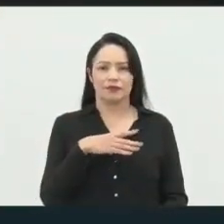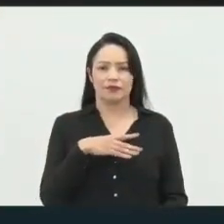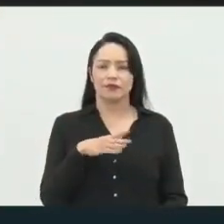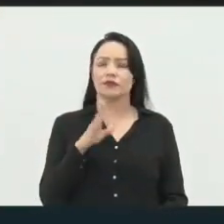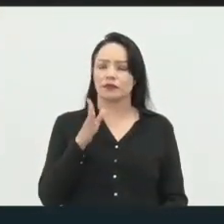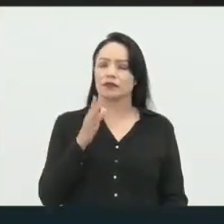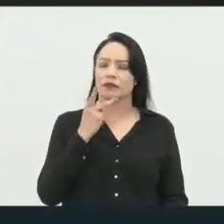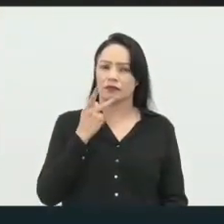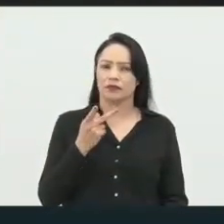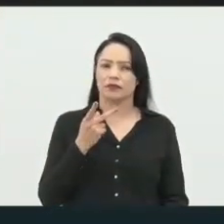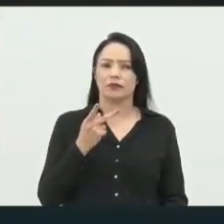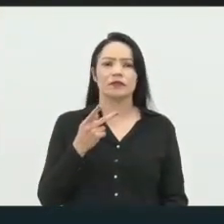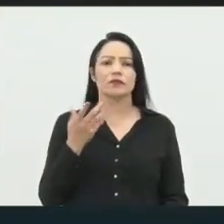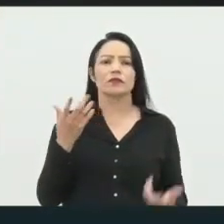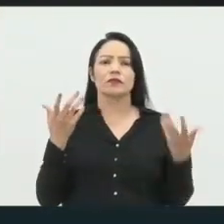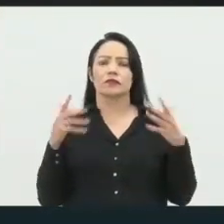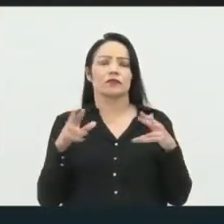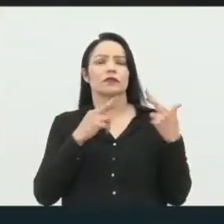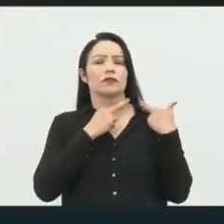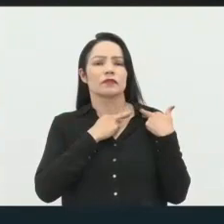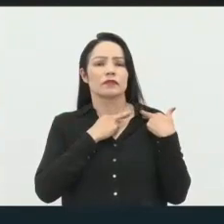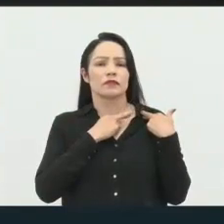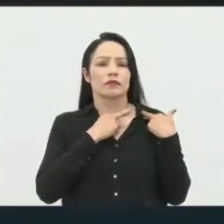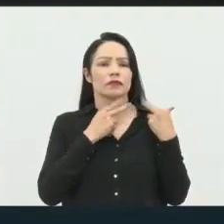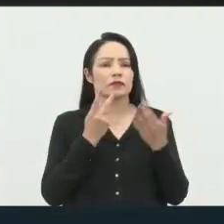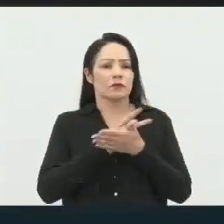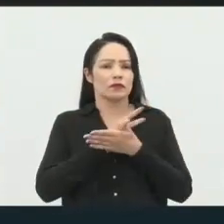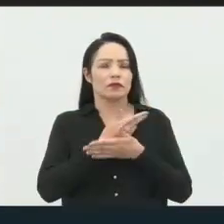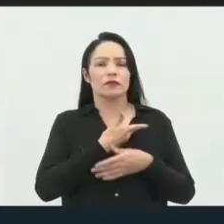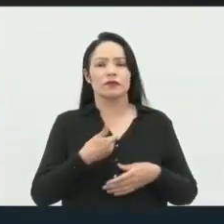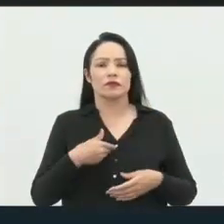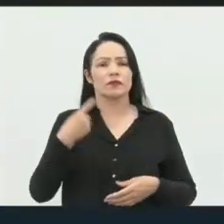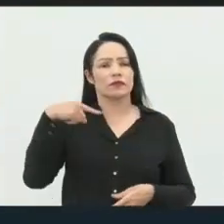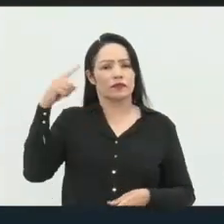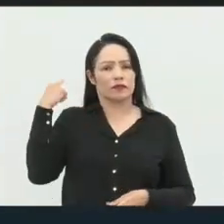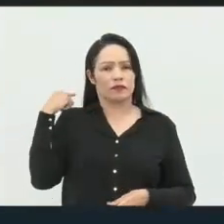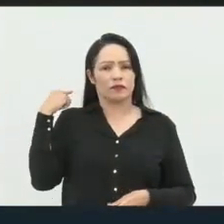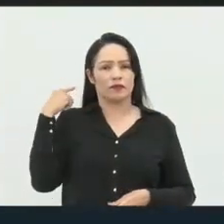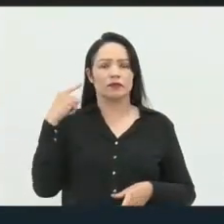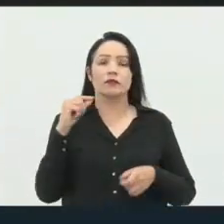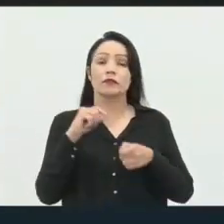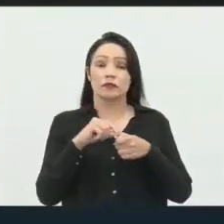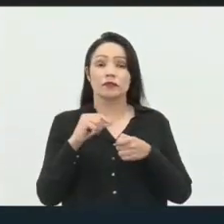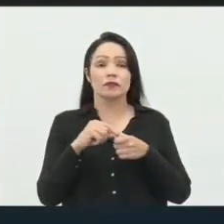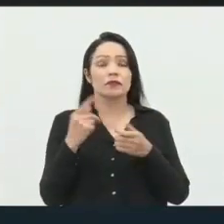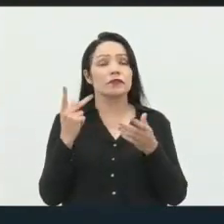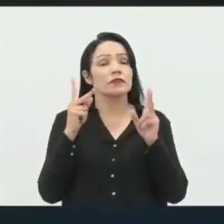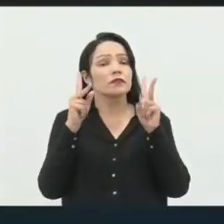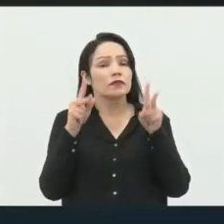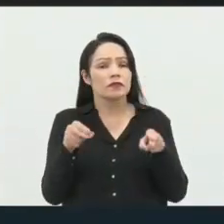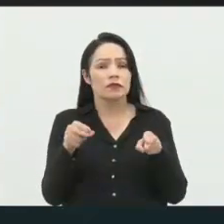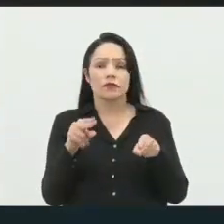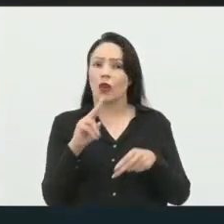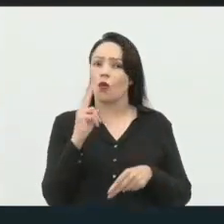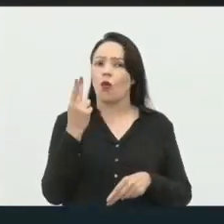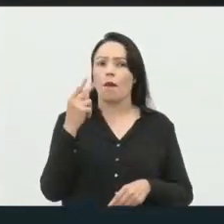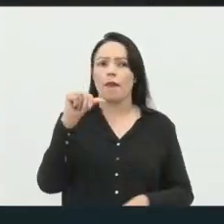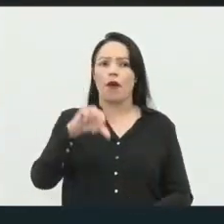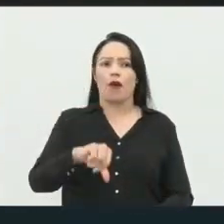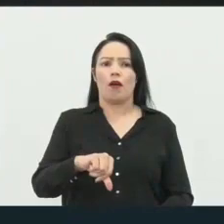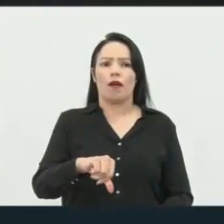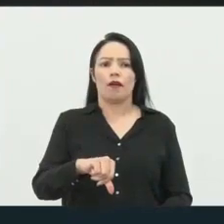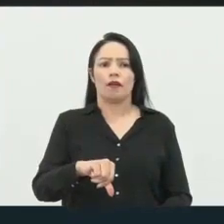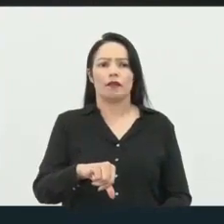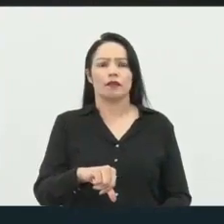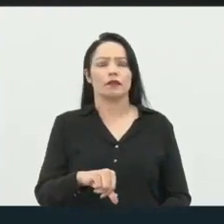buscou responsabilidade dos erros do governo anterior e Faz igual ou pior porque esse governo